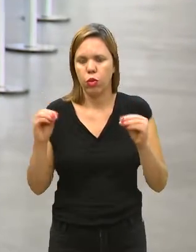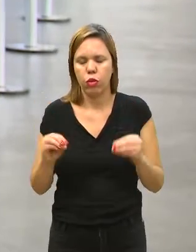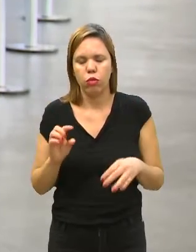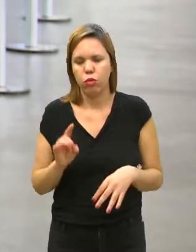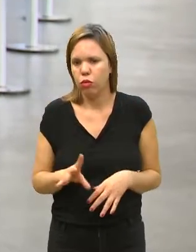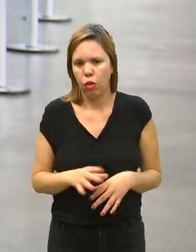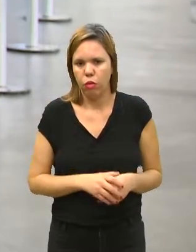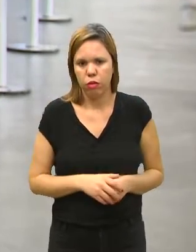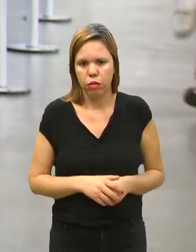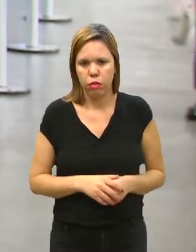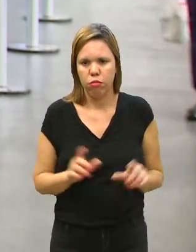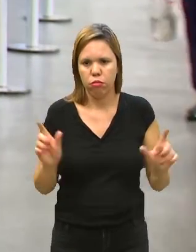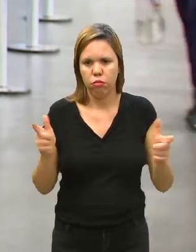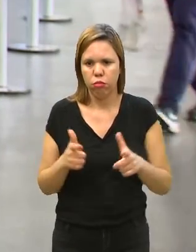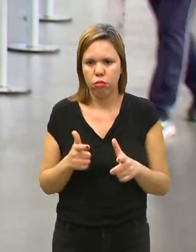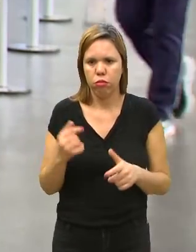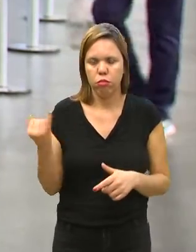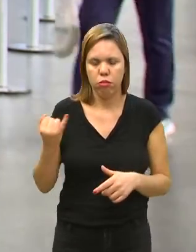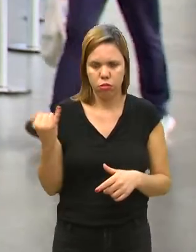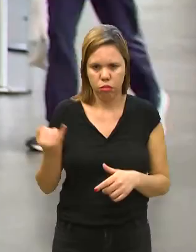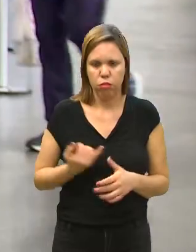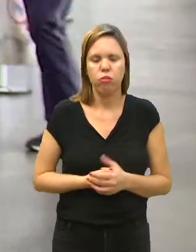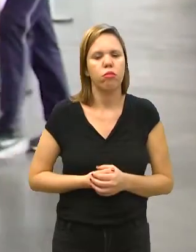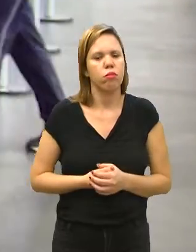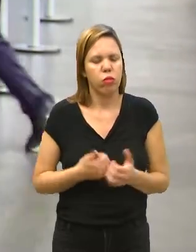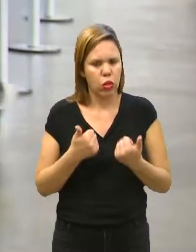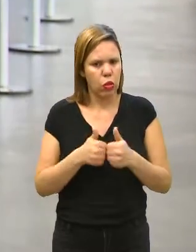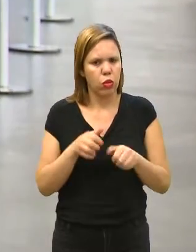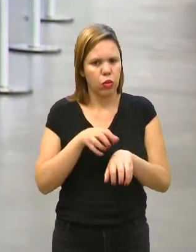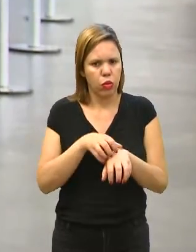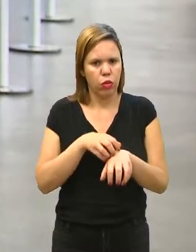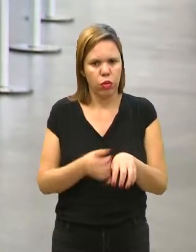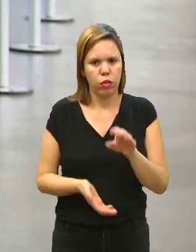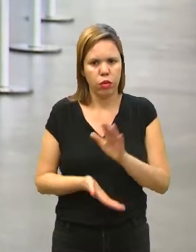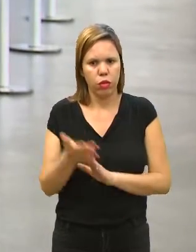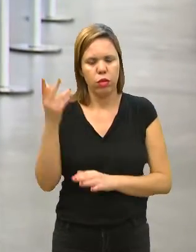seja, uma redução significativa no transporte